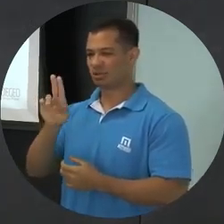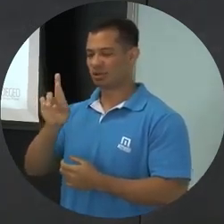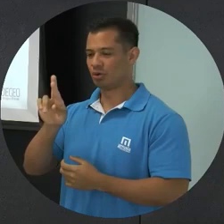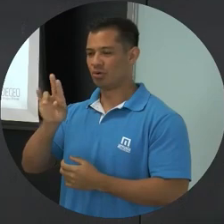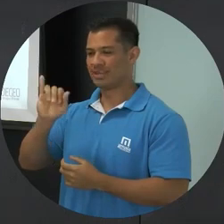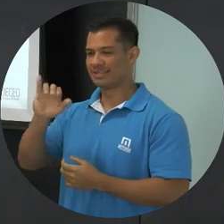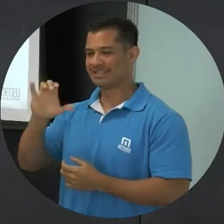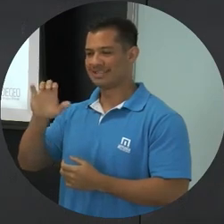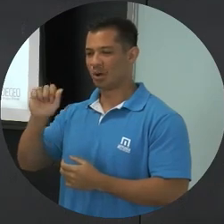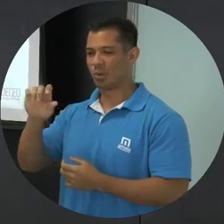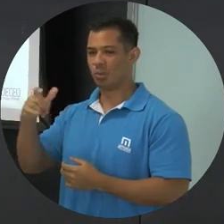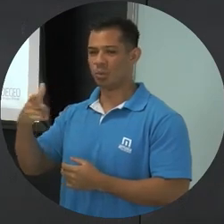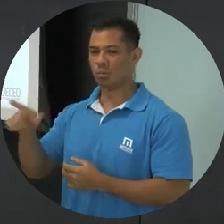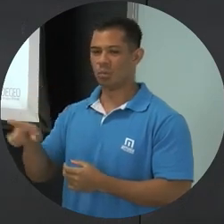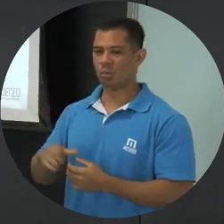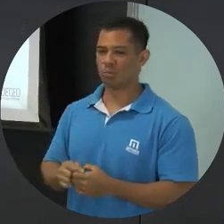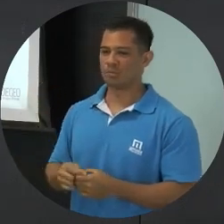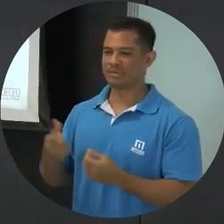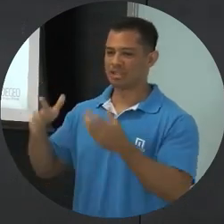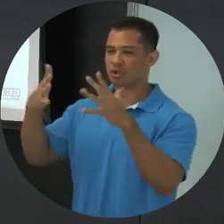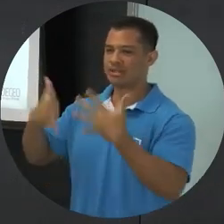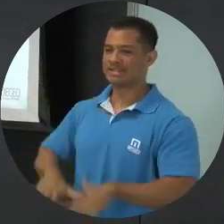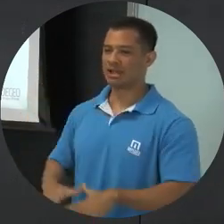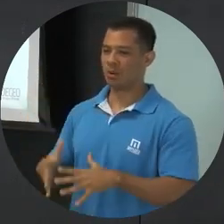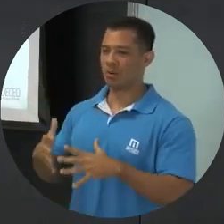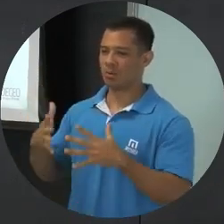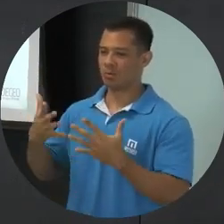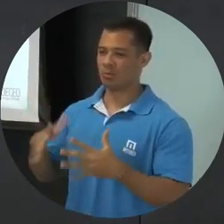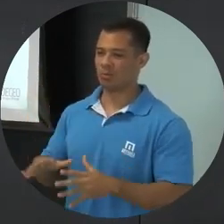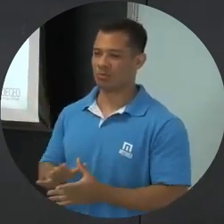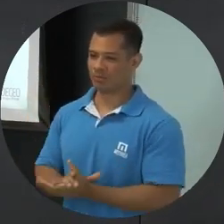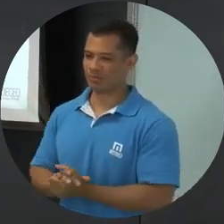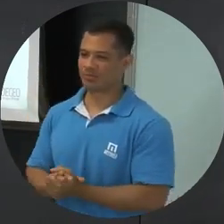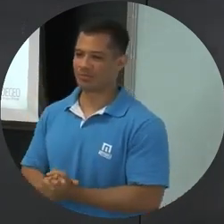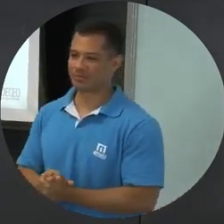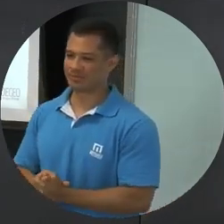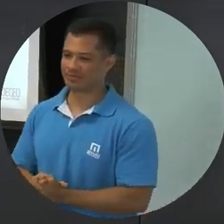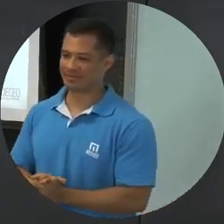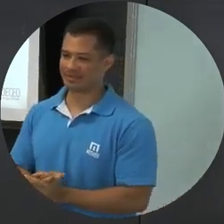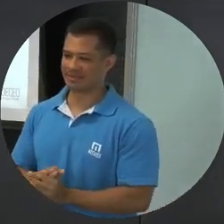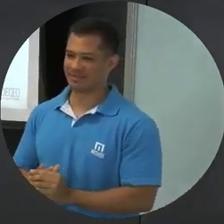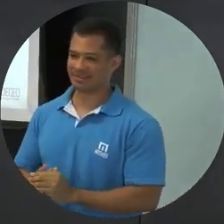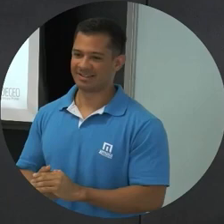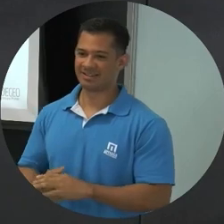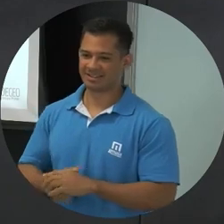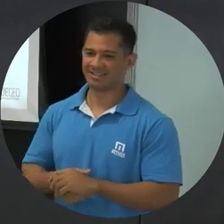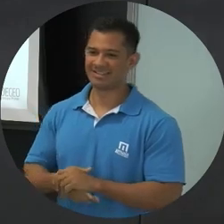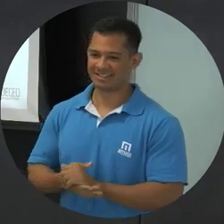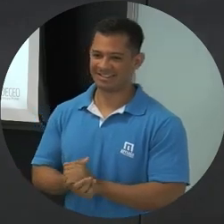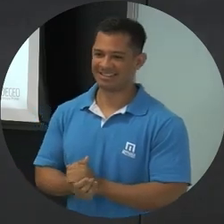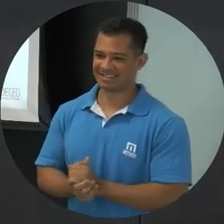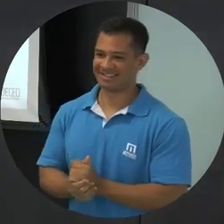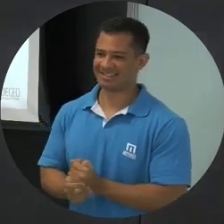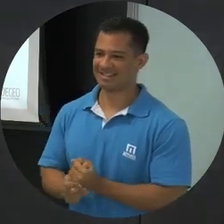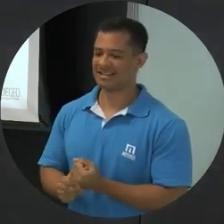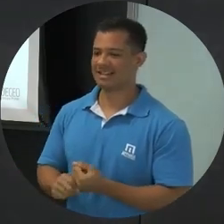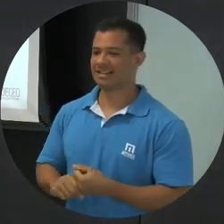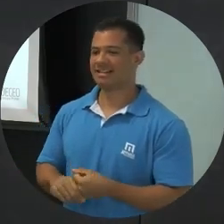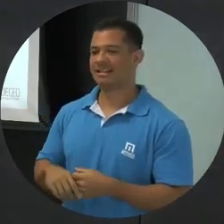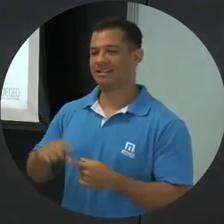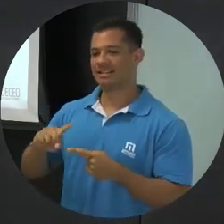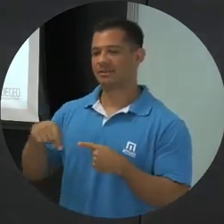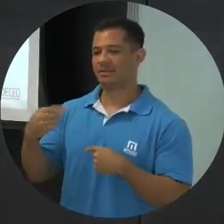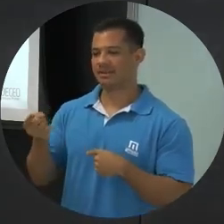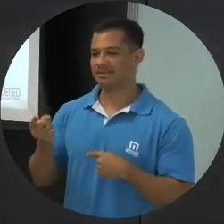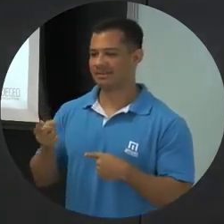hidrodemolição. Então, foi a obra que nos possibilitou trazer grande parte dos equipamentos e começar a fazer esse trabalho. E depois